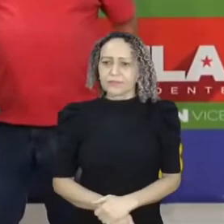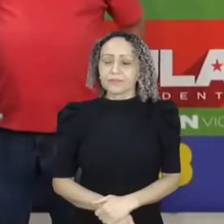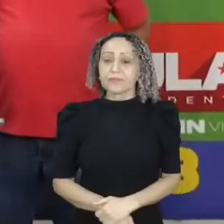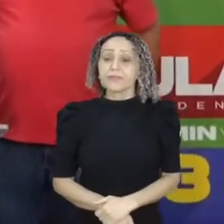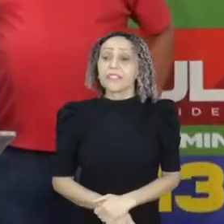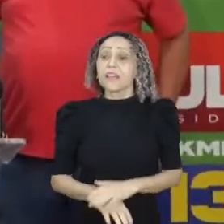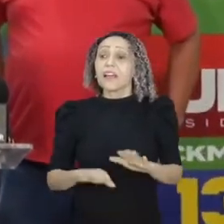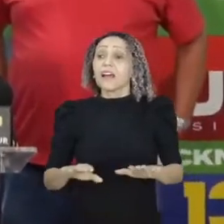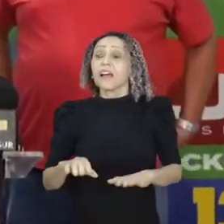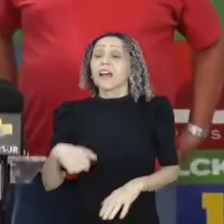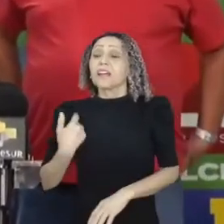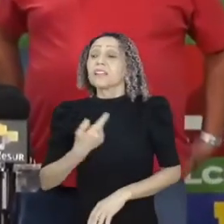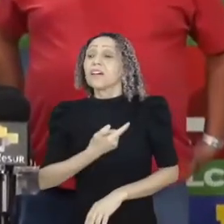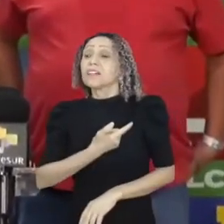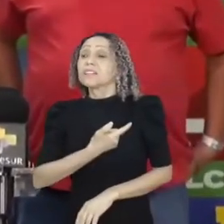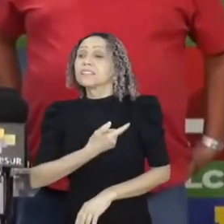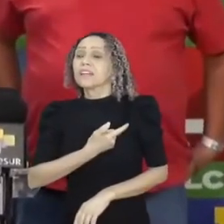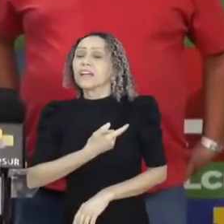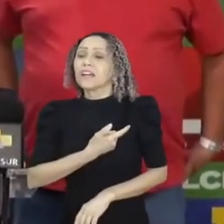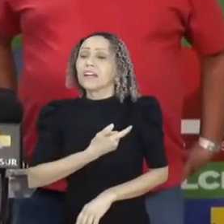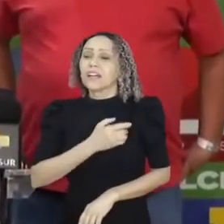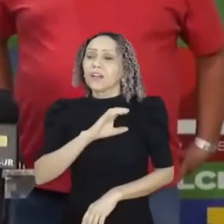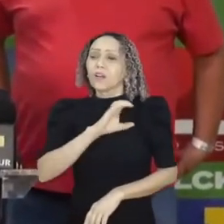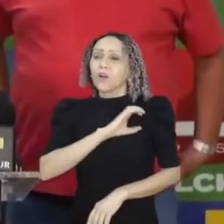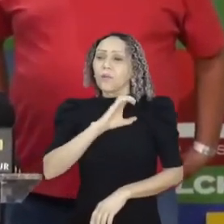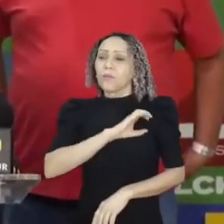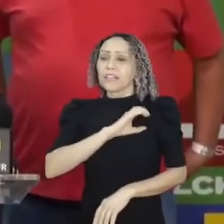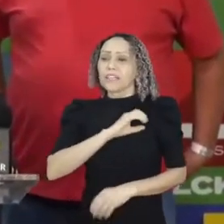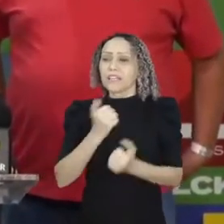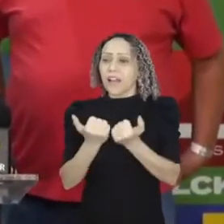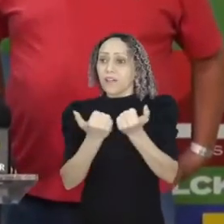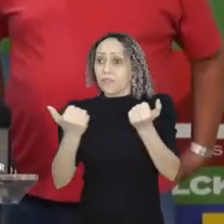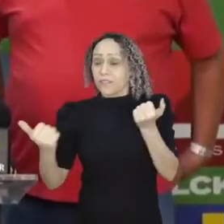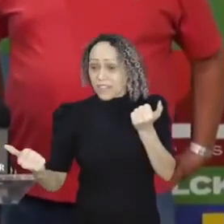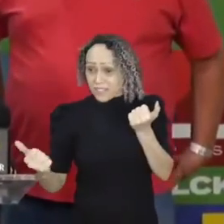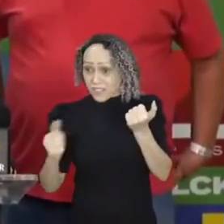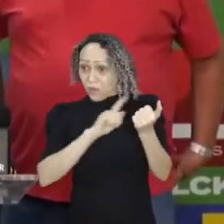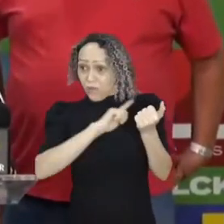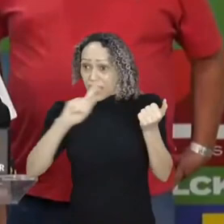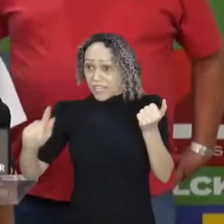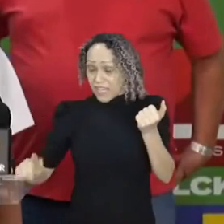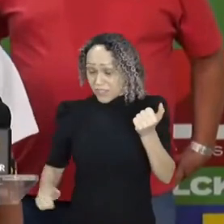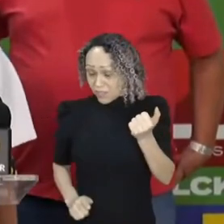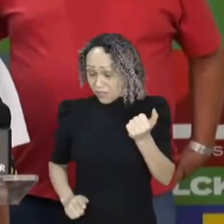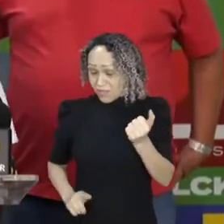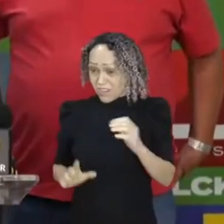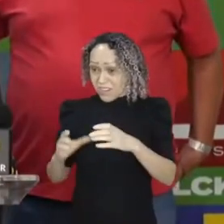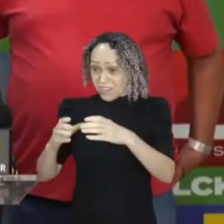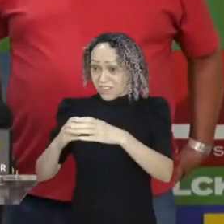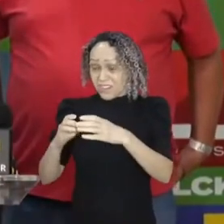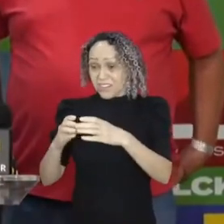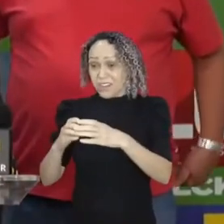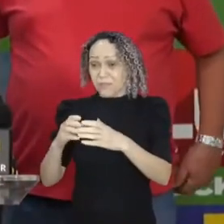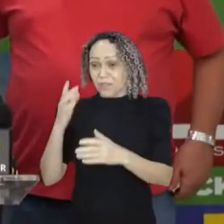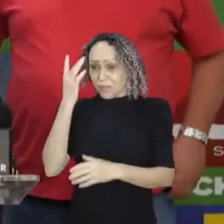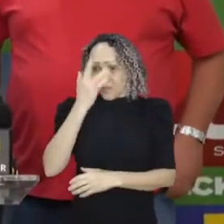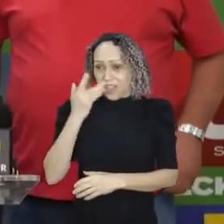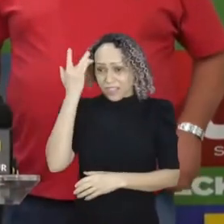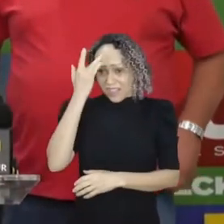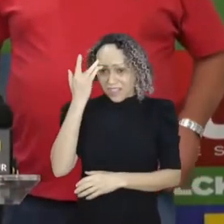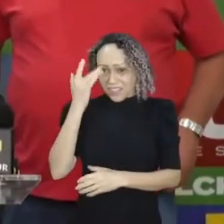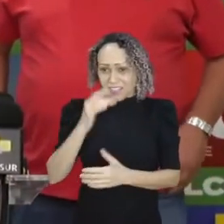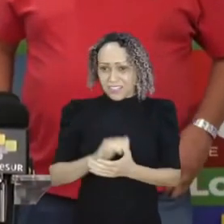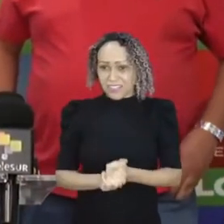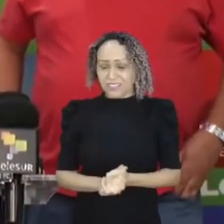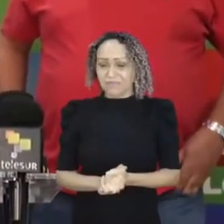Companheira vice-candidata governadora na chapa do Haddad, nossa companheira Lúcia. Bem, gente. Cadê o Haddad aqui?